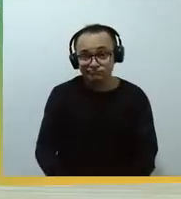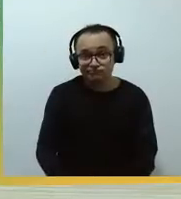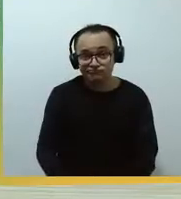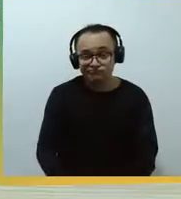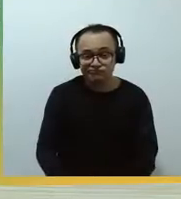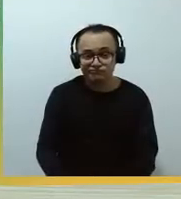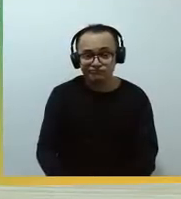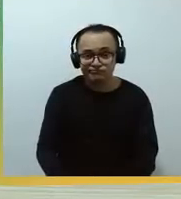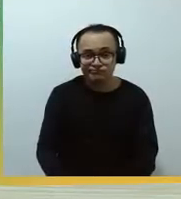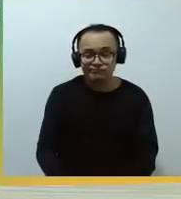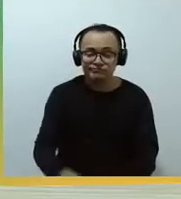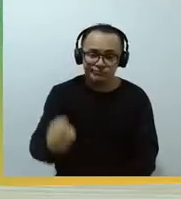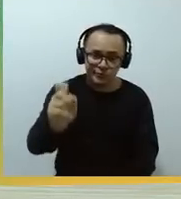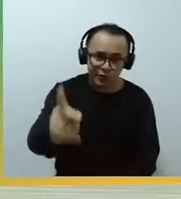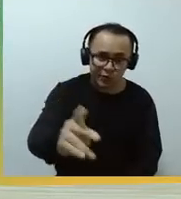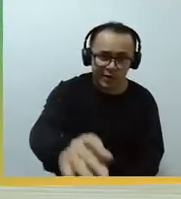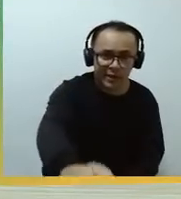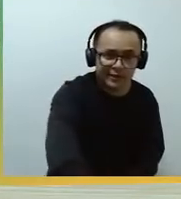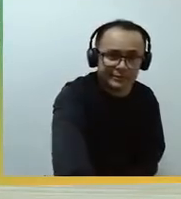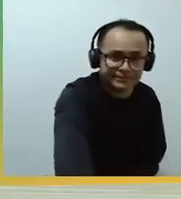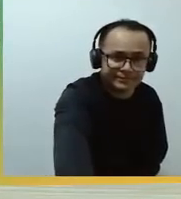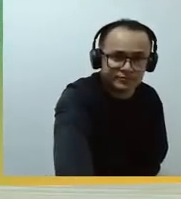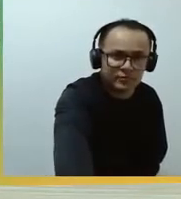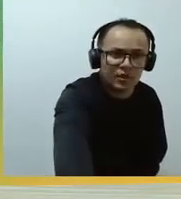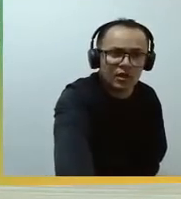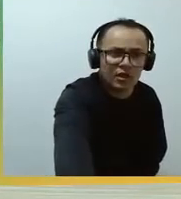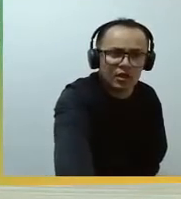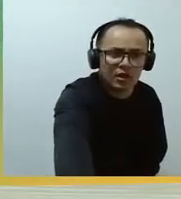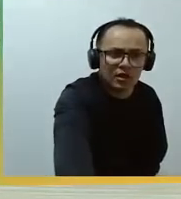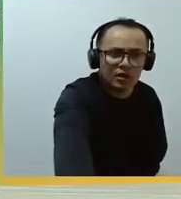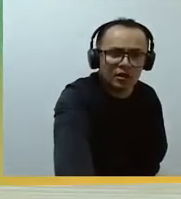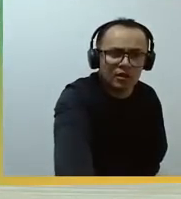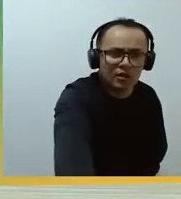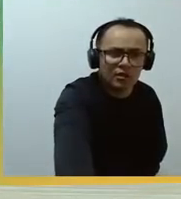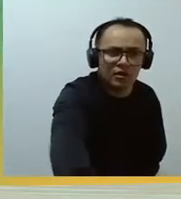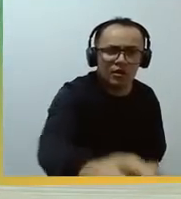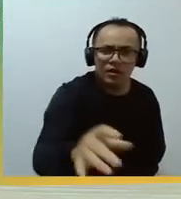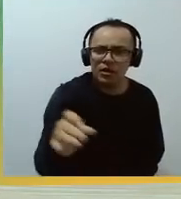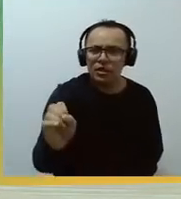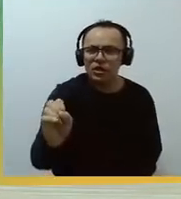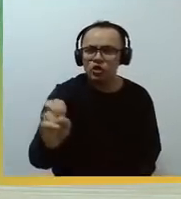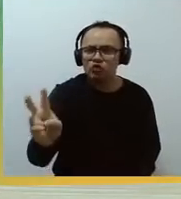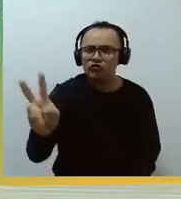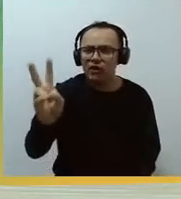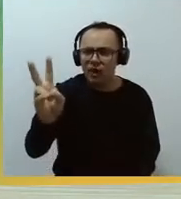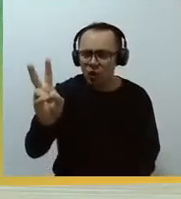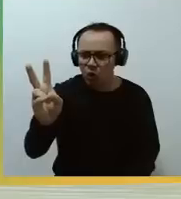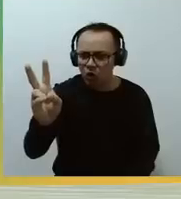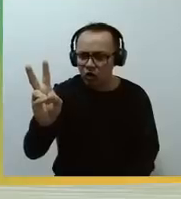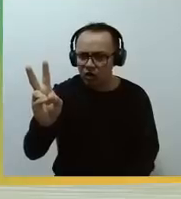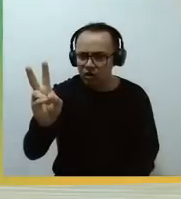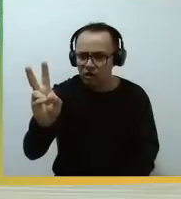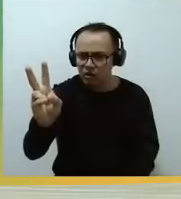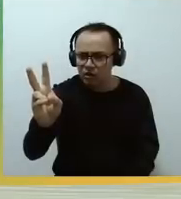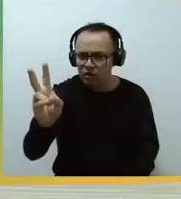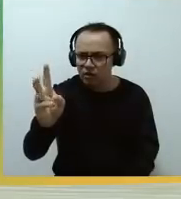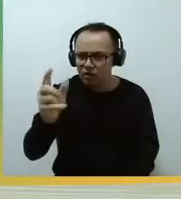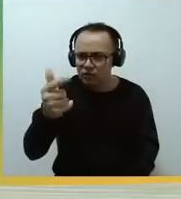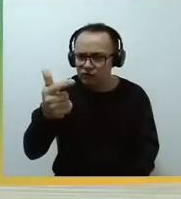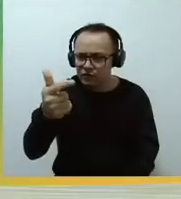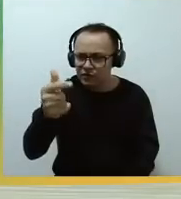Tá. A respeito do valor, o valor praticado, na época, o valor inicial foi